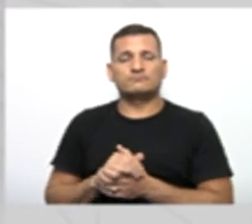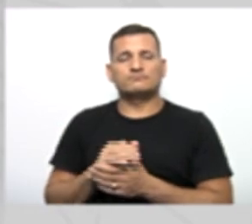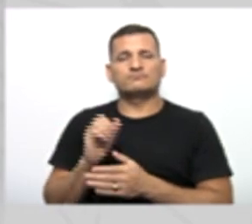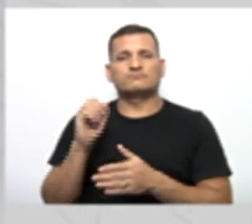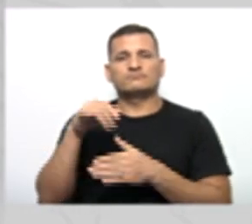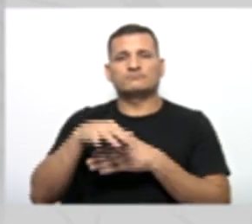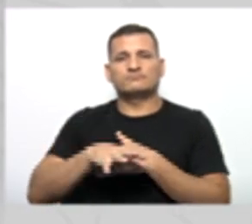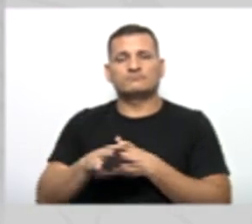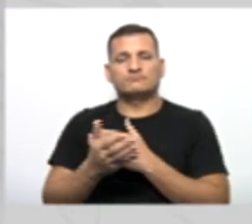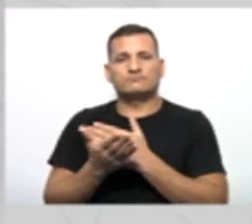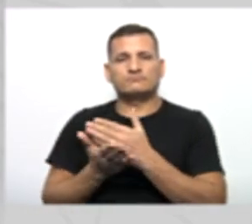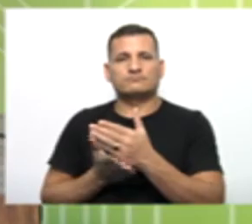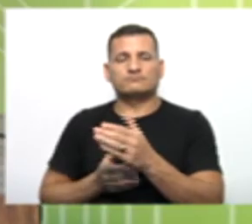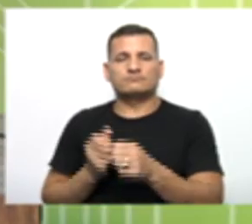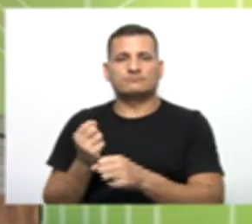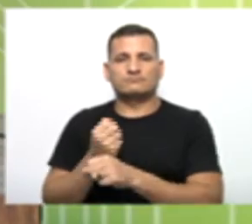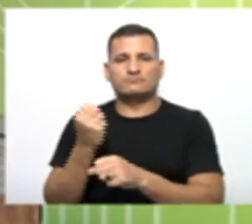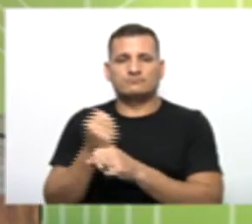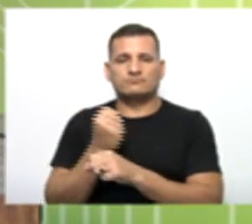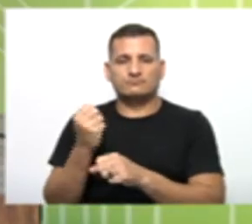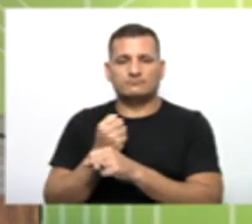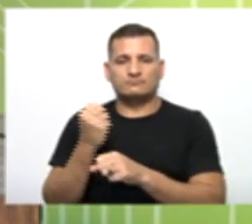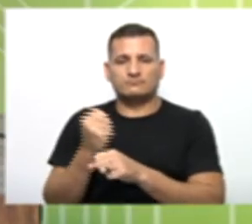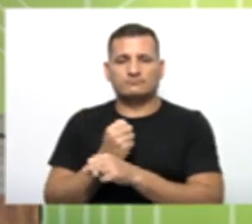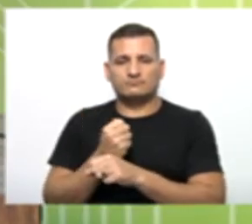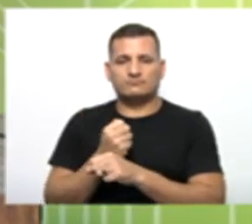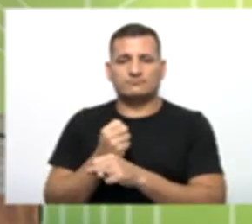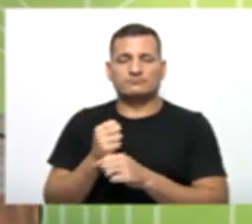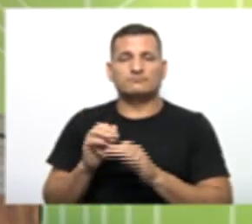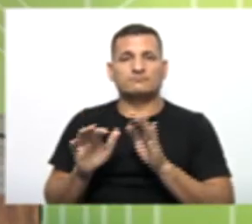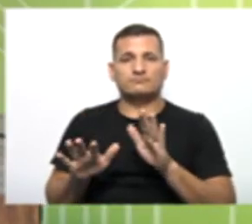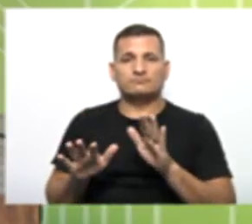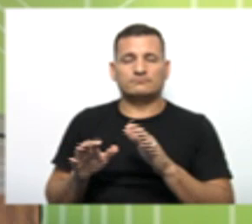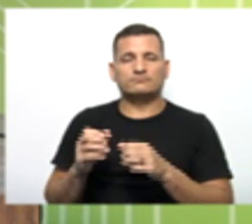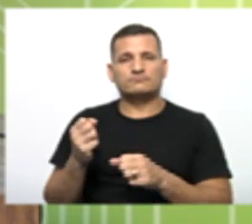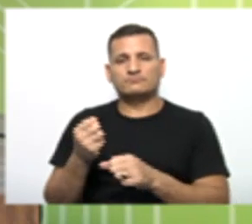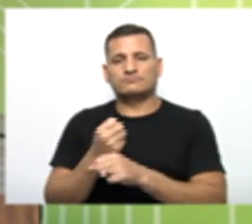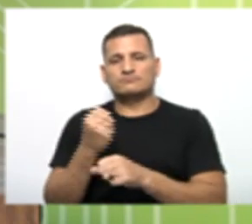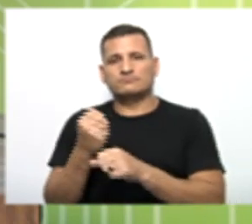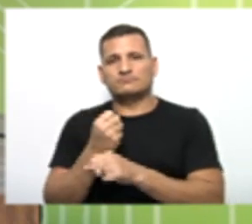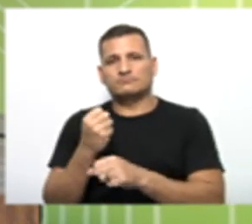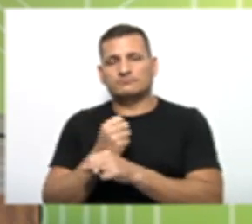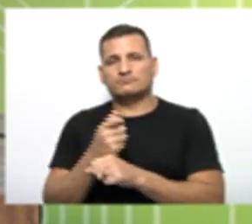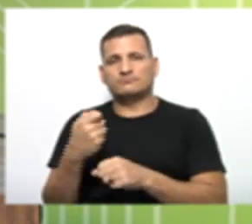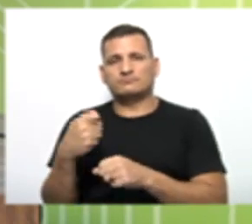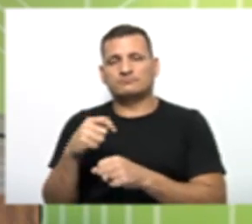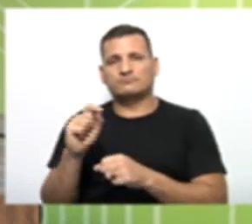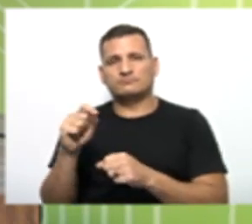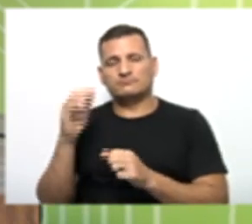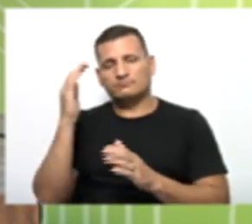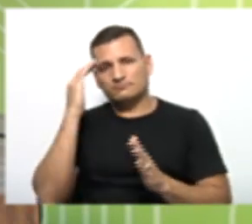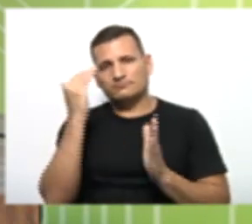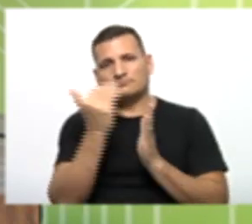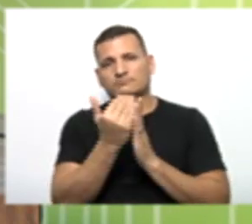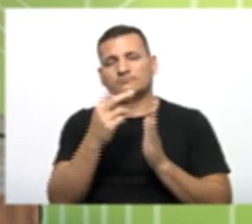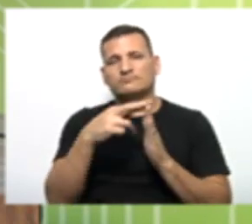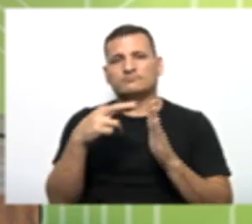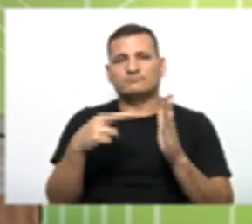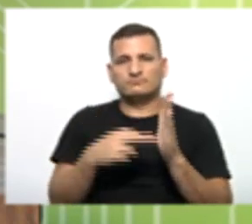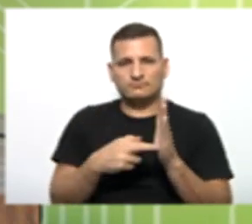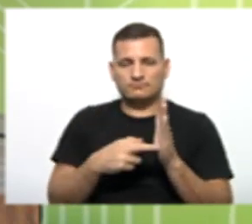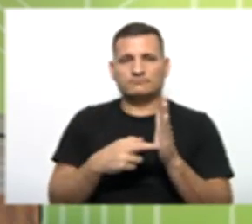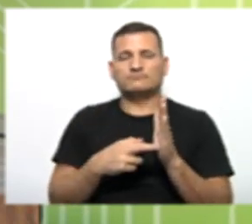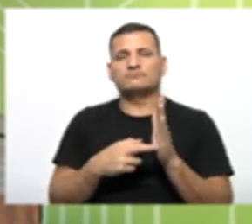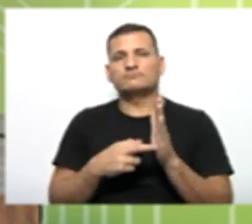começar a ser construída. Só que essa construção teria que obedecer às condicionantes que haviam sido